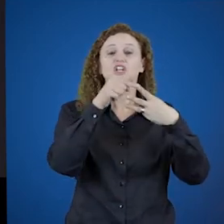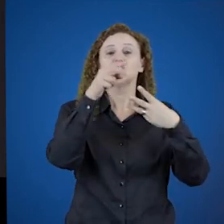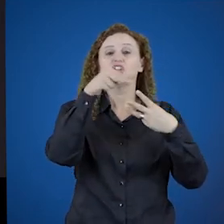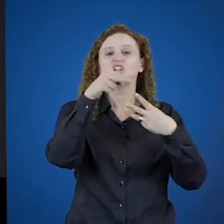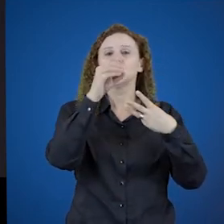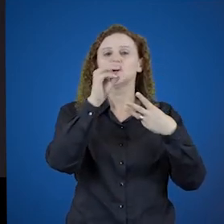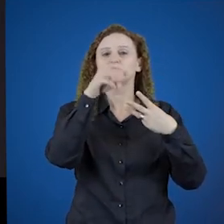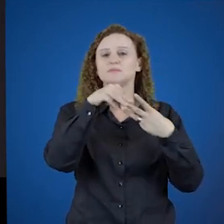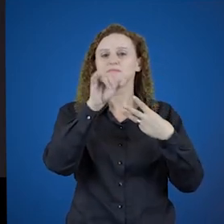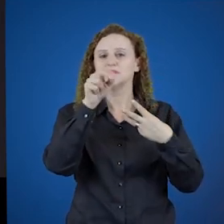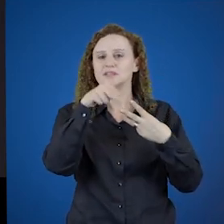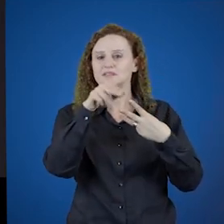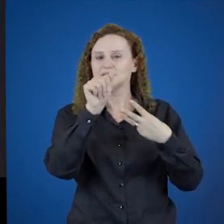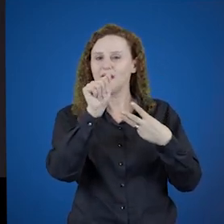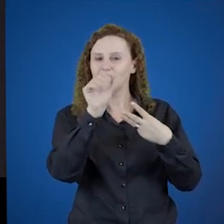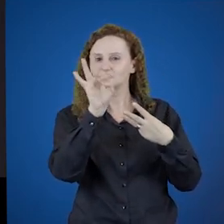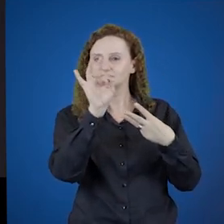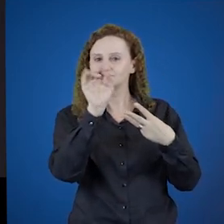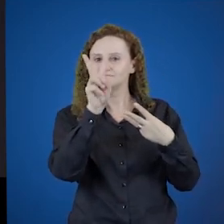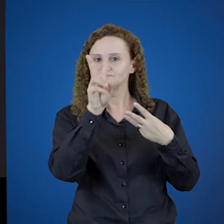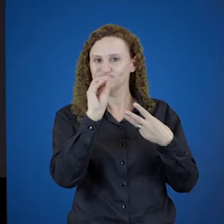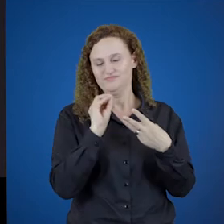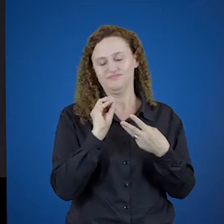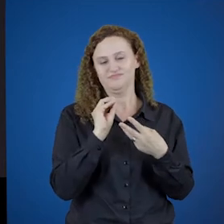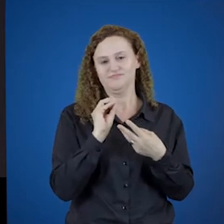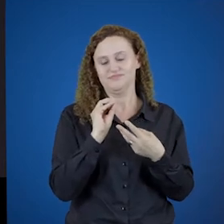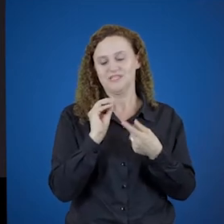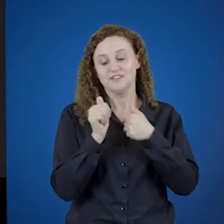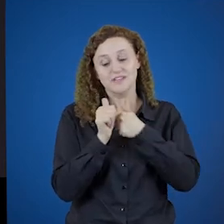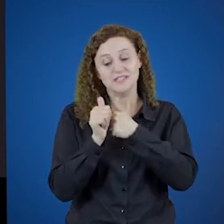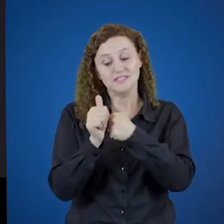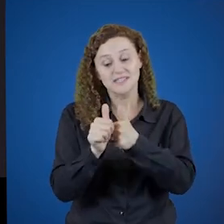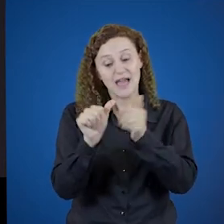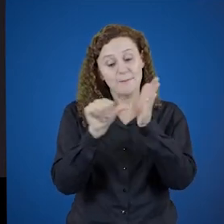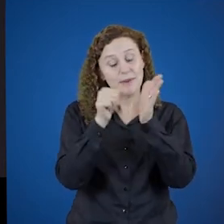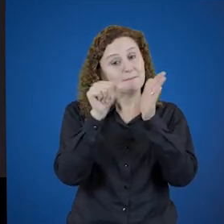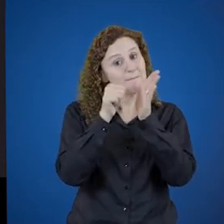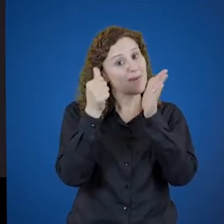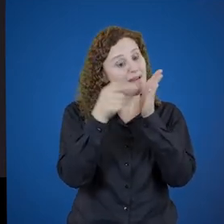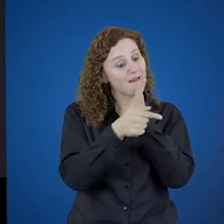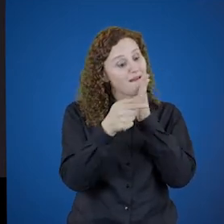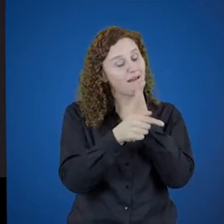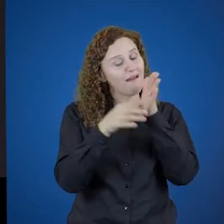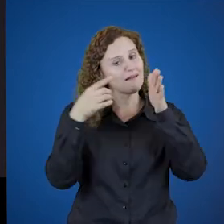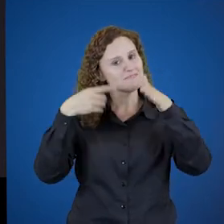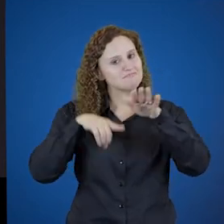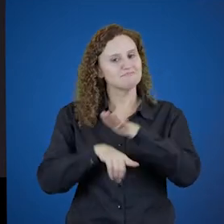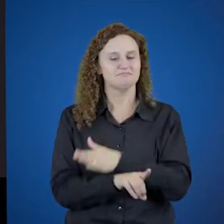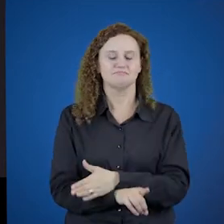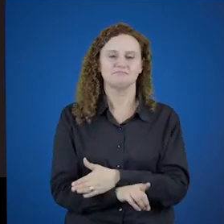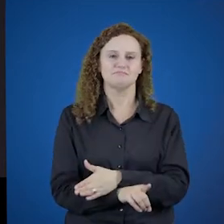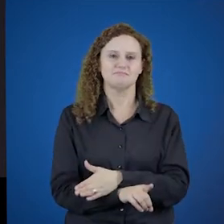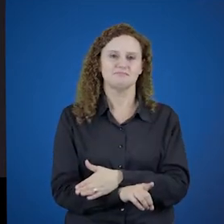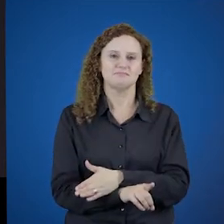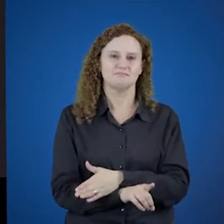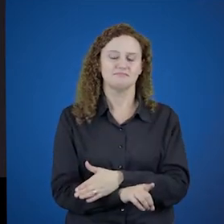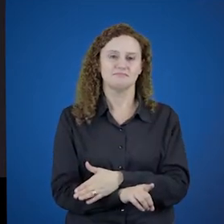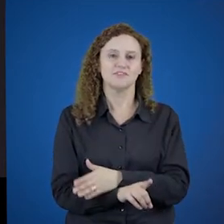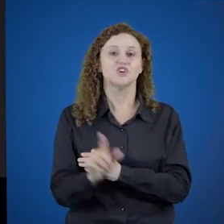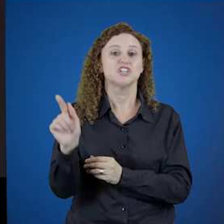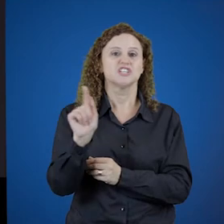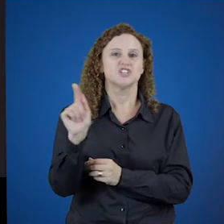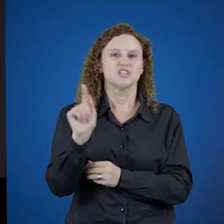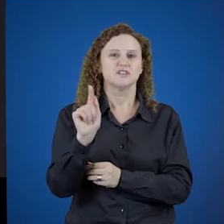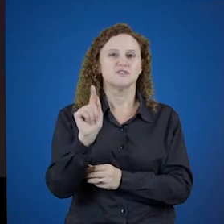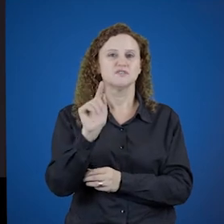Observe que o bom passa acompanhar a segunda a primeira declinação então o genitivo